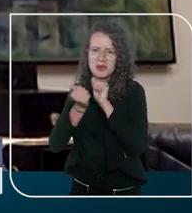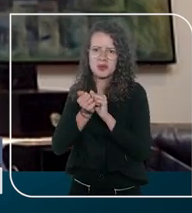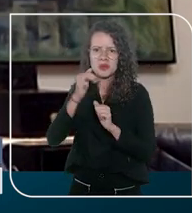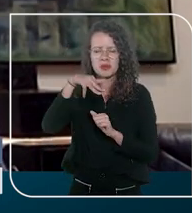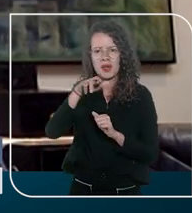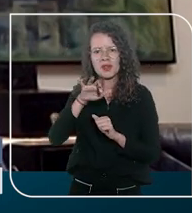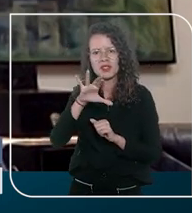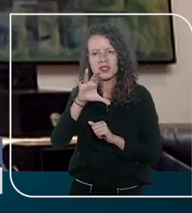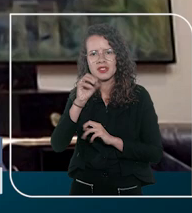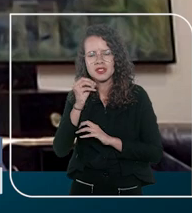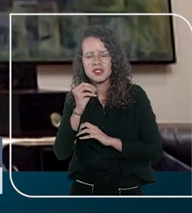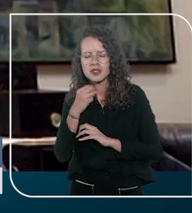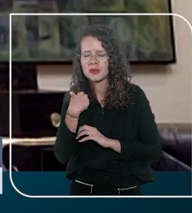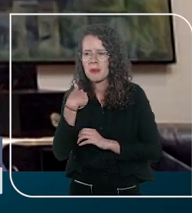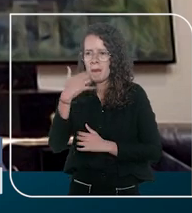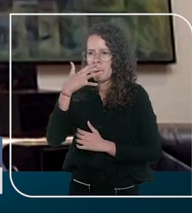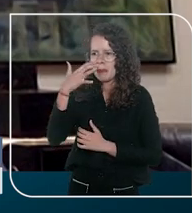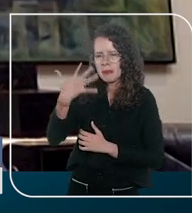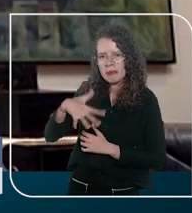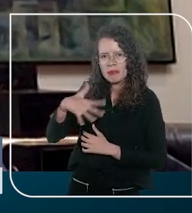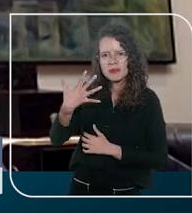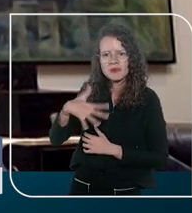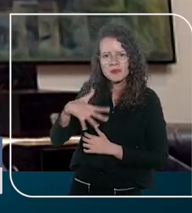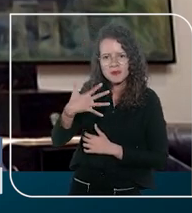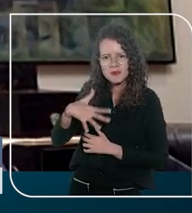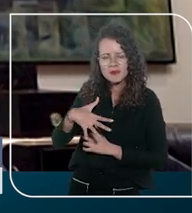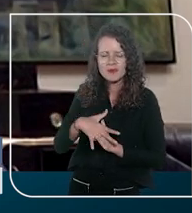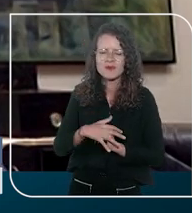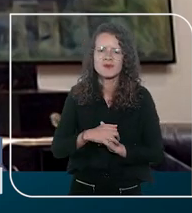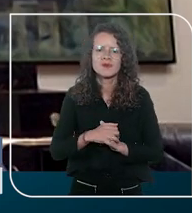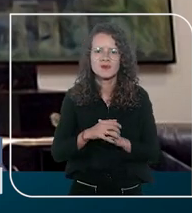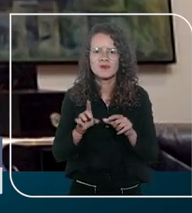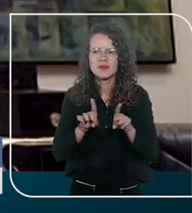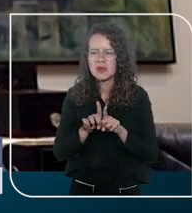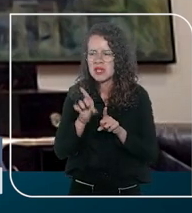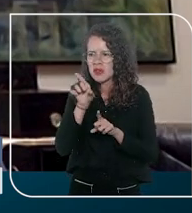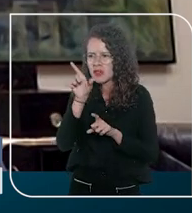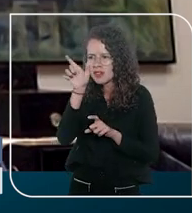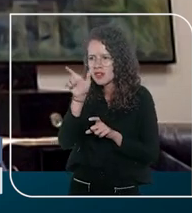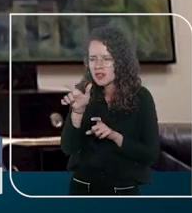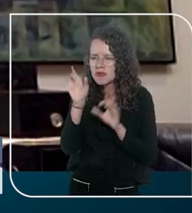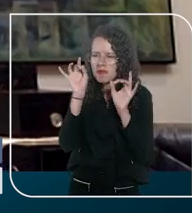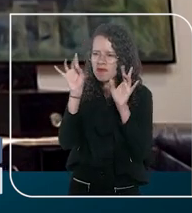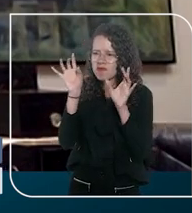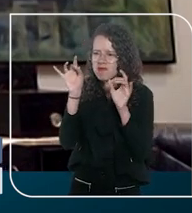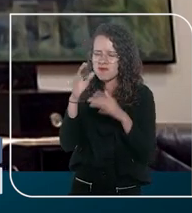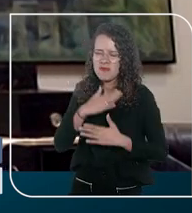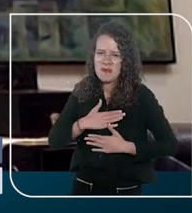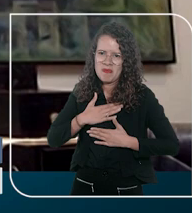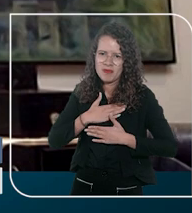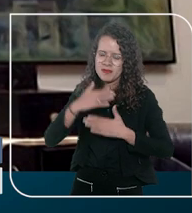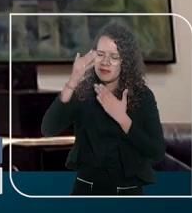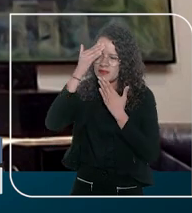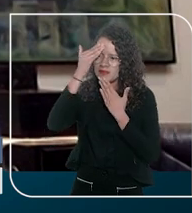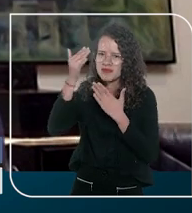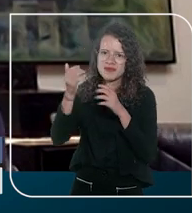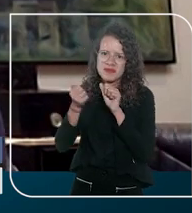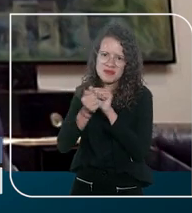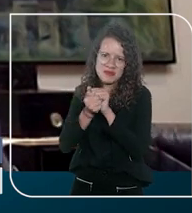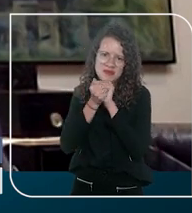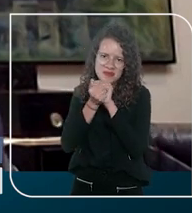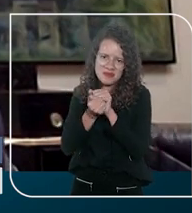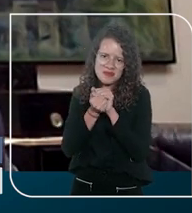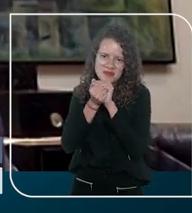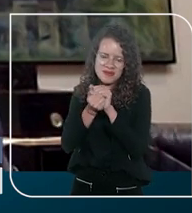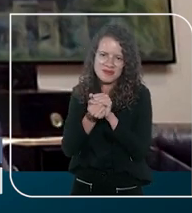Cunha, pessoa por quem eu nutro absurda admiração e estima. Agradeço muito, meu amigo, essa oportunidade de estar contigo